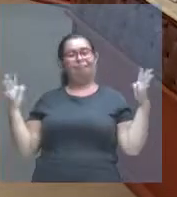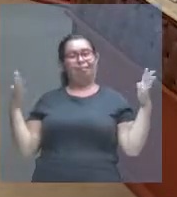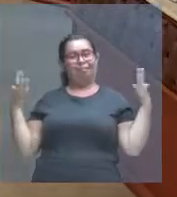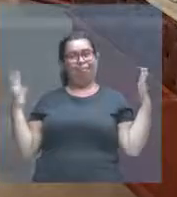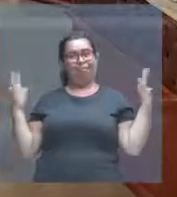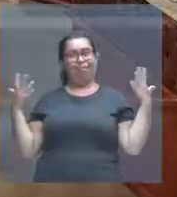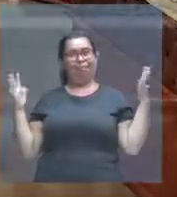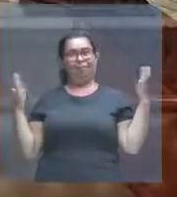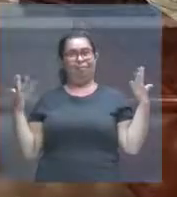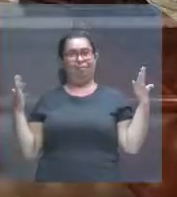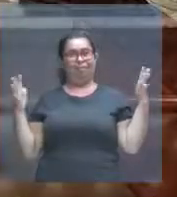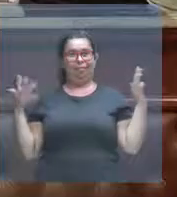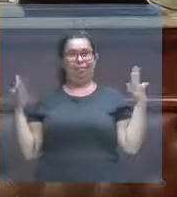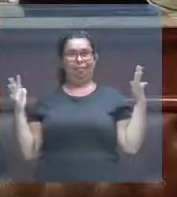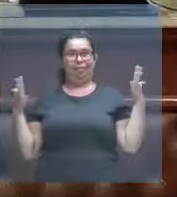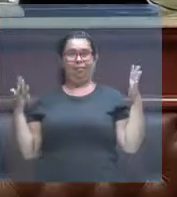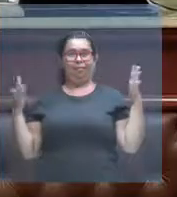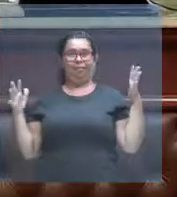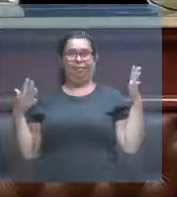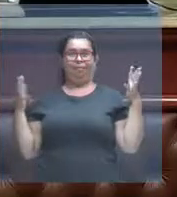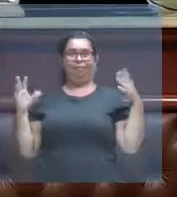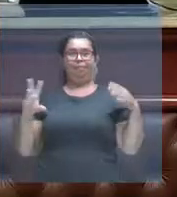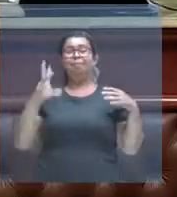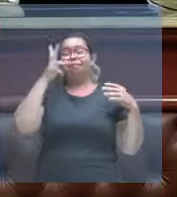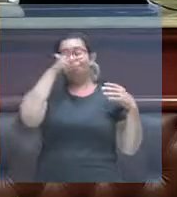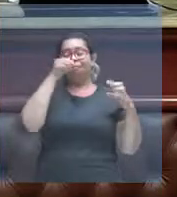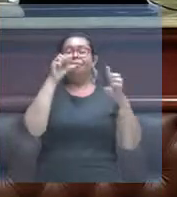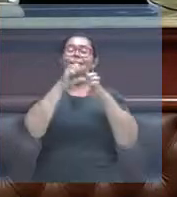também, belas palavras,